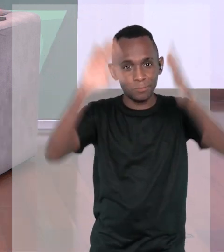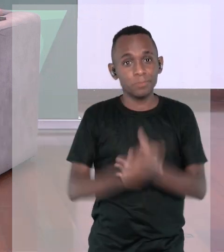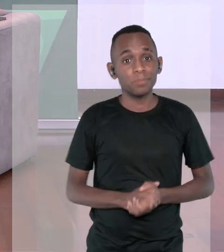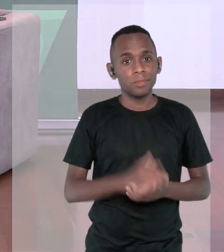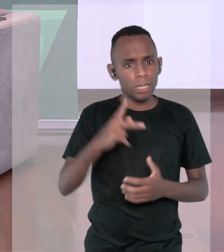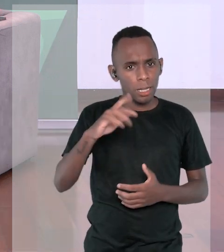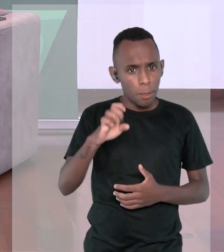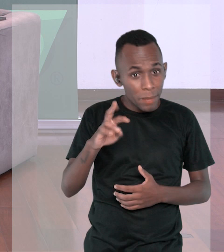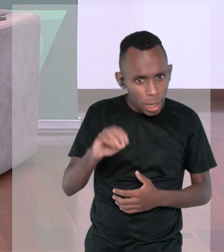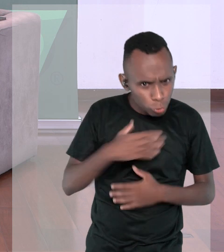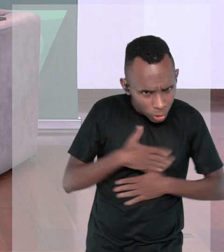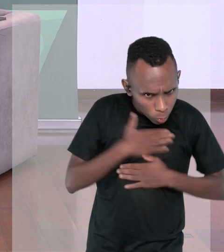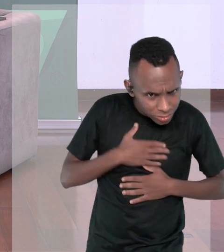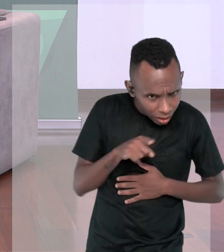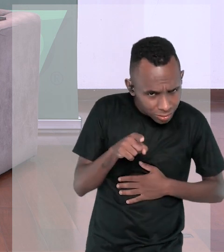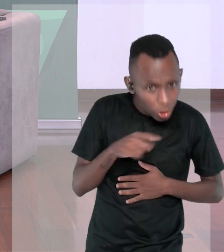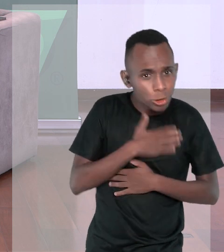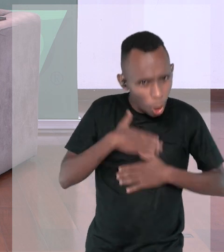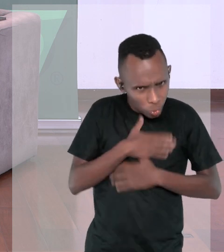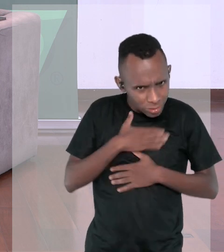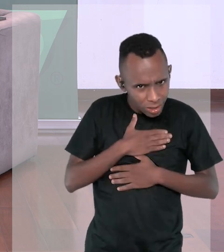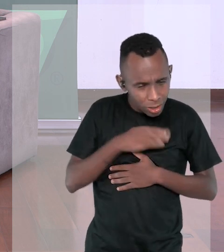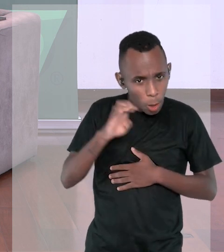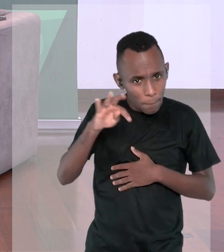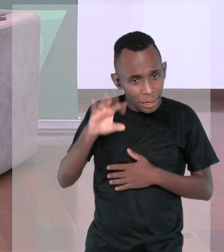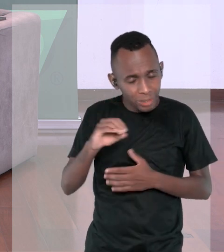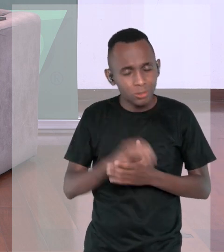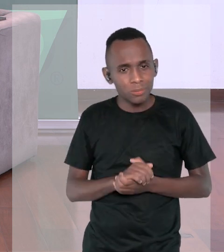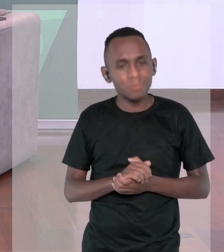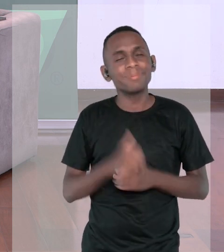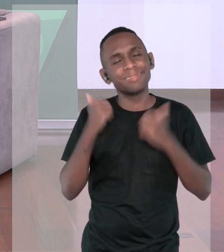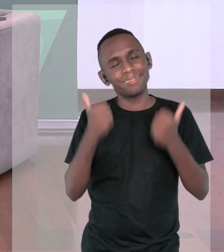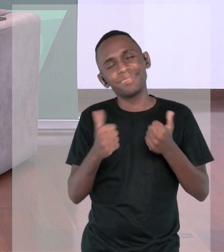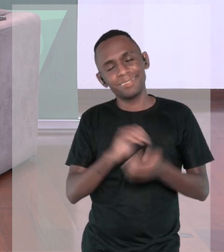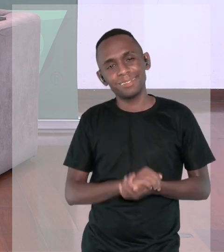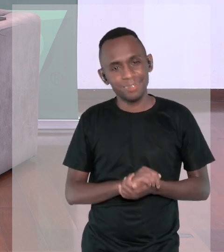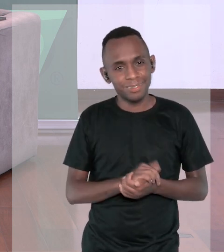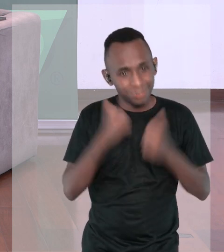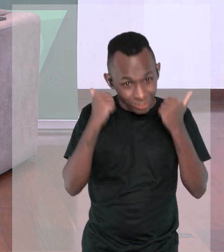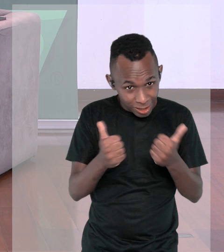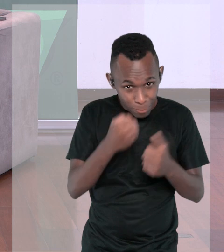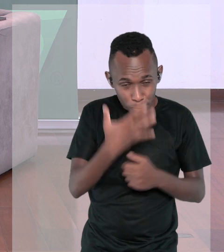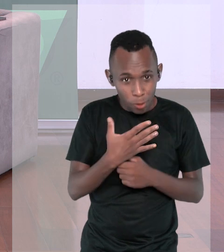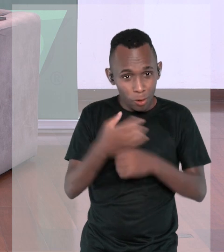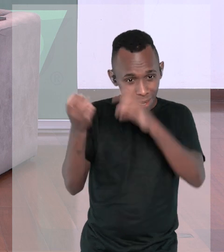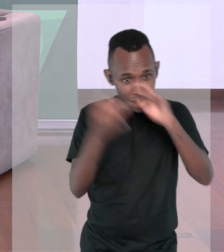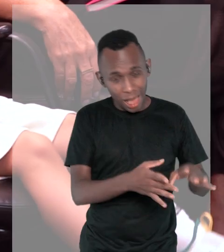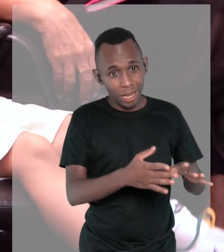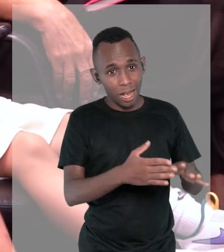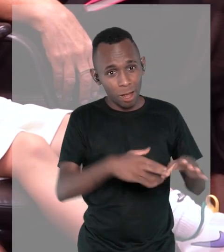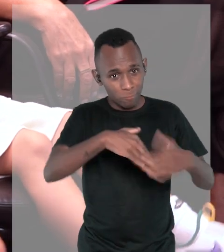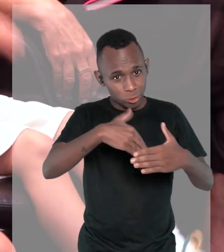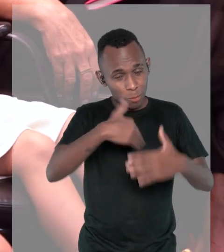Pedro, você está gostando? Está gostando, Bento? Ô, gente... Está valendo a pena largar o jogo do